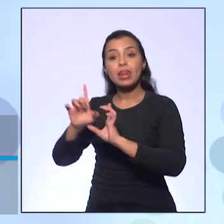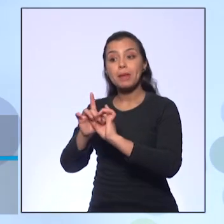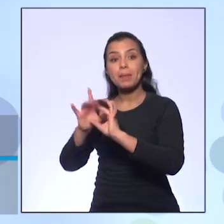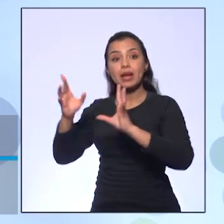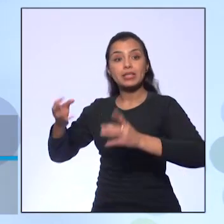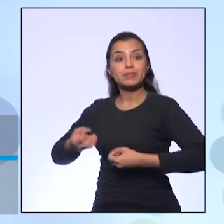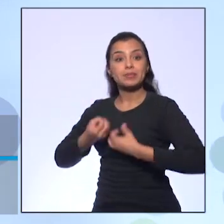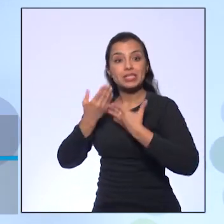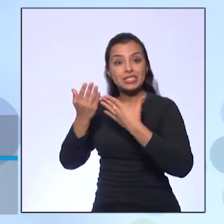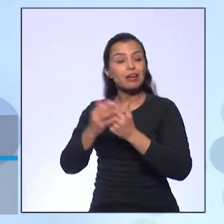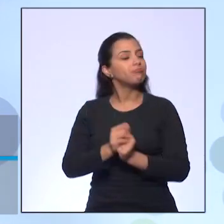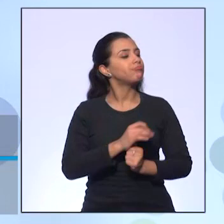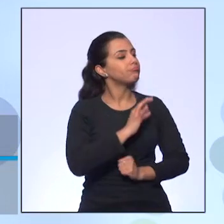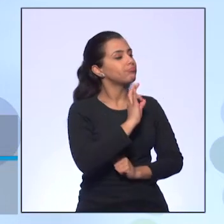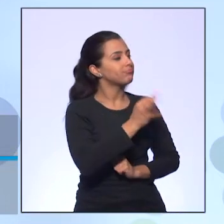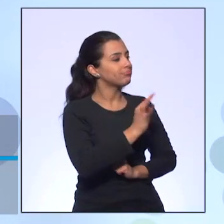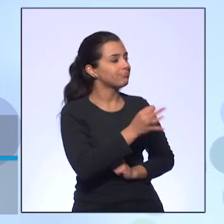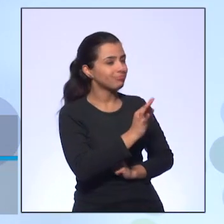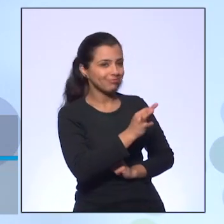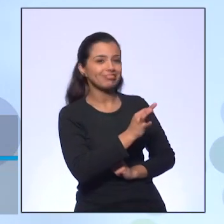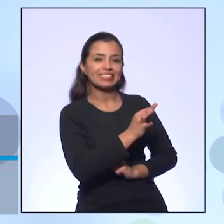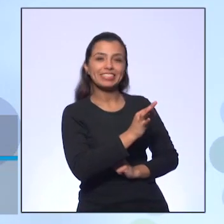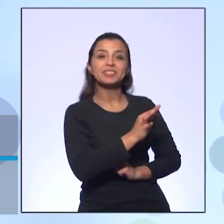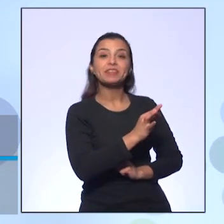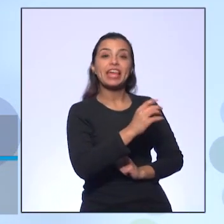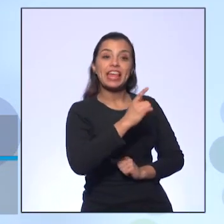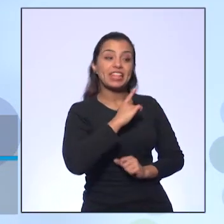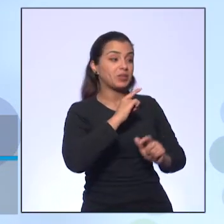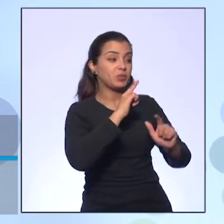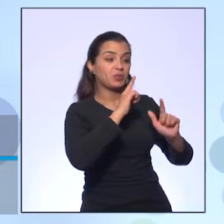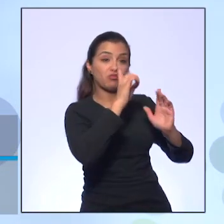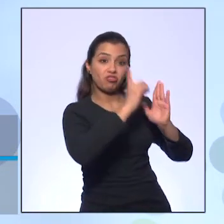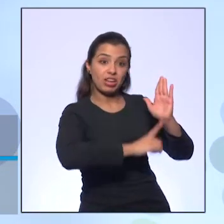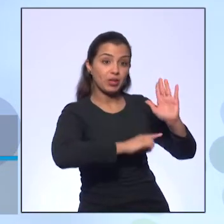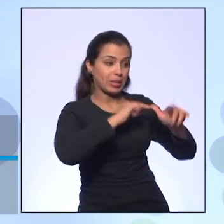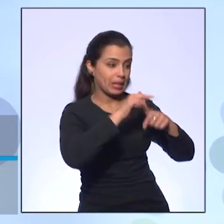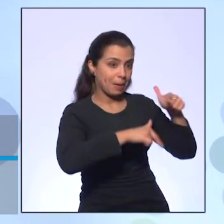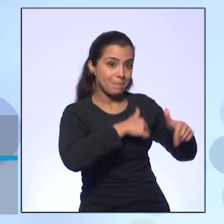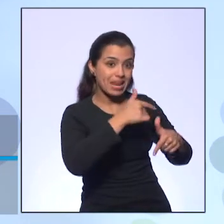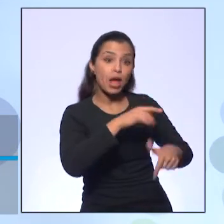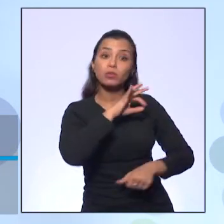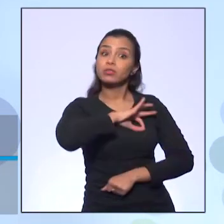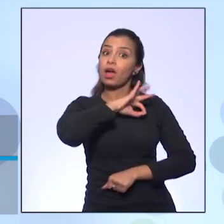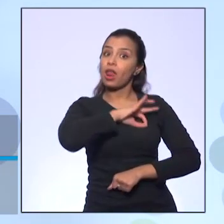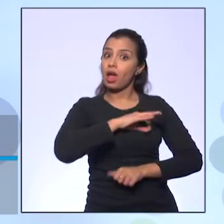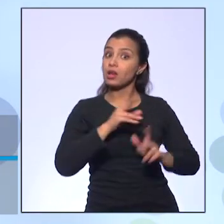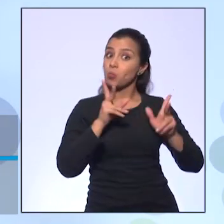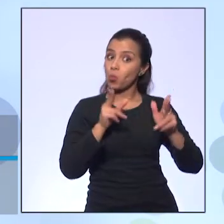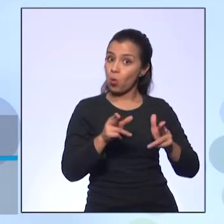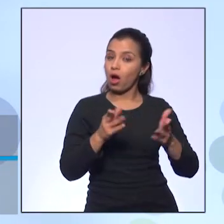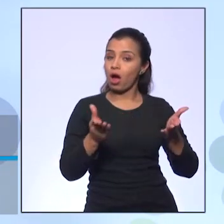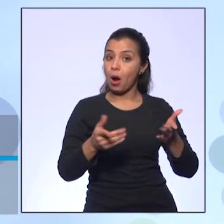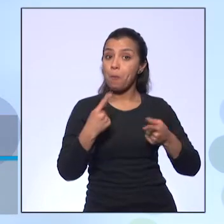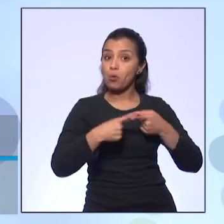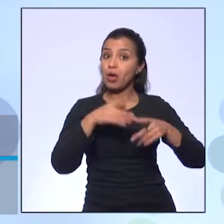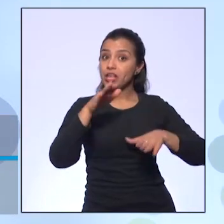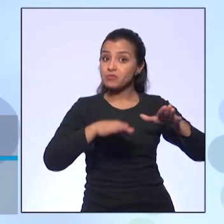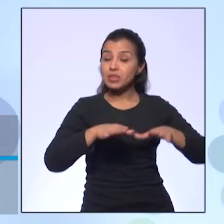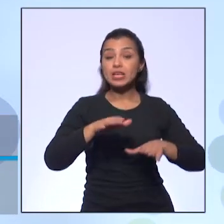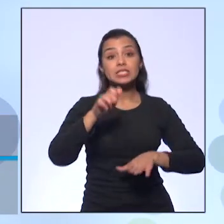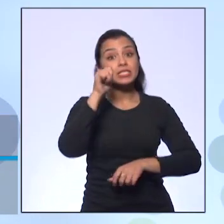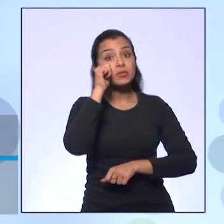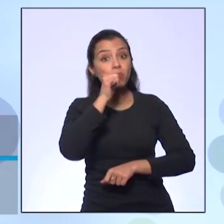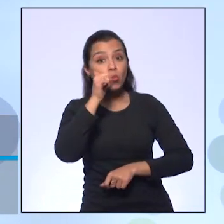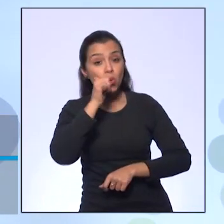avançar muito mais nesses direitos, direito a trabalhar, o salário tem que ser equiparado também. Sabemos que as mulheres recebem menos que os homens para fazer